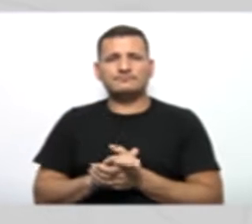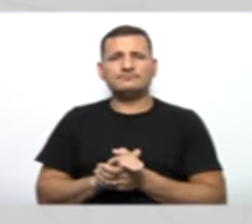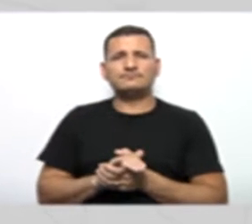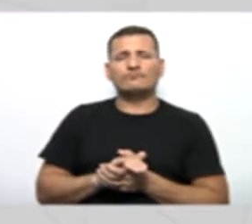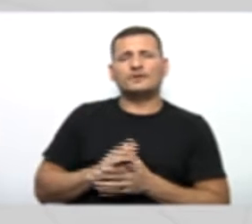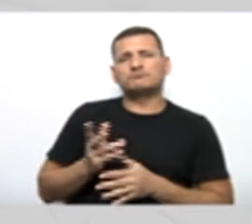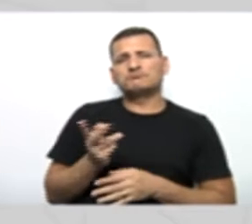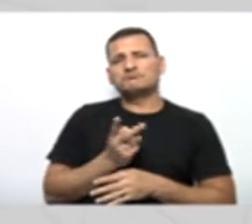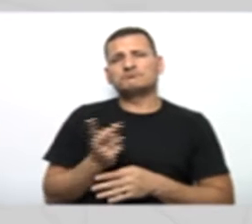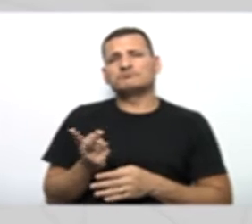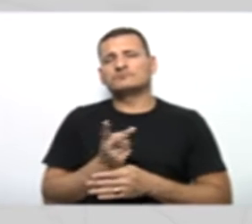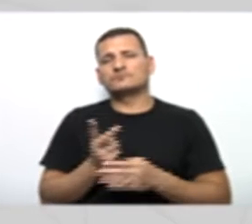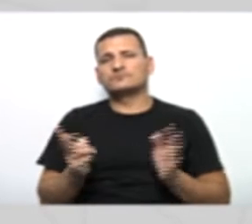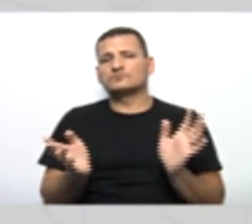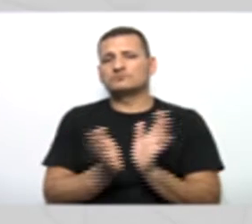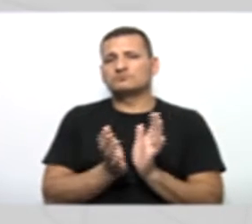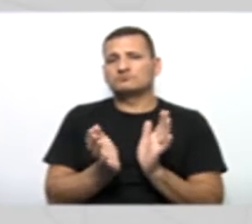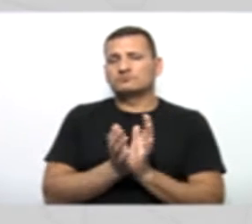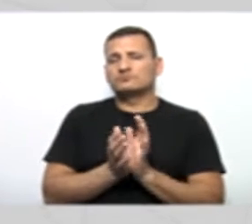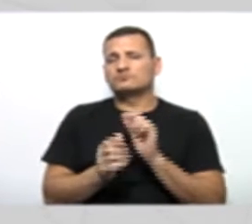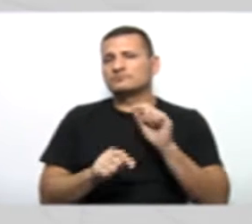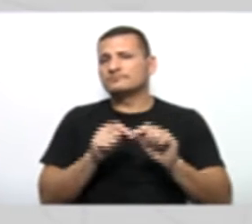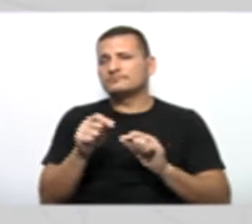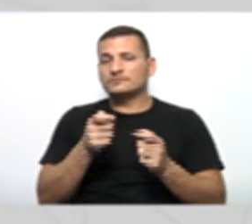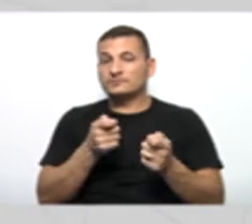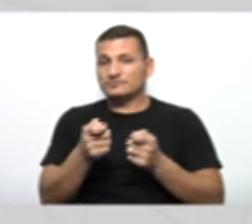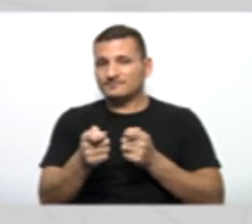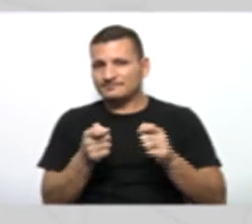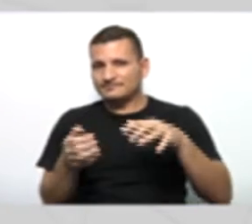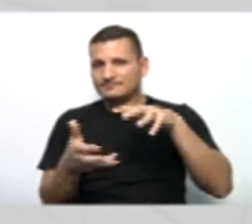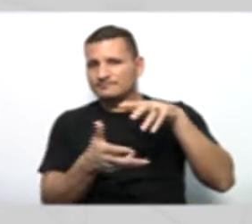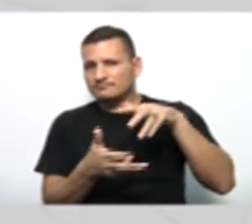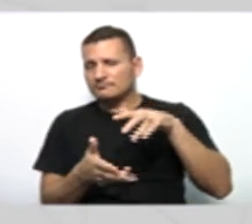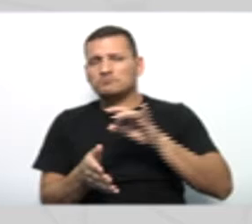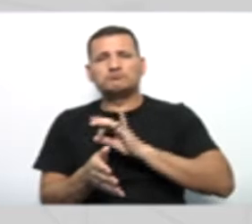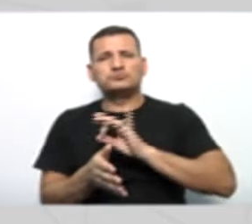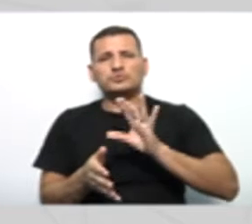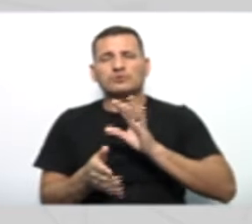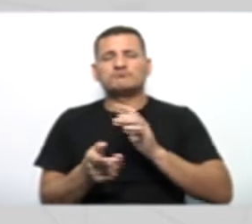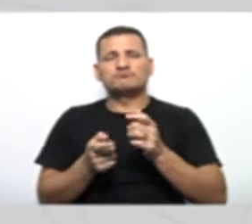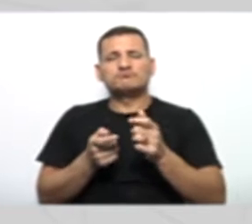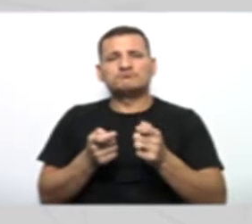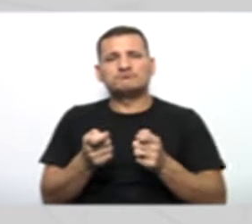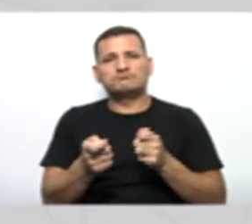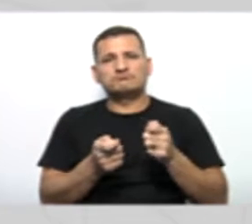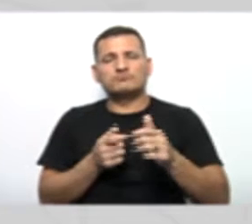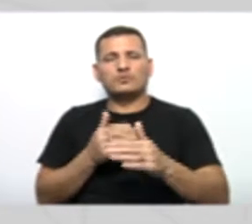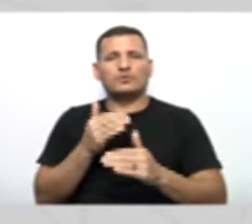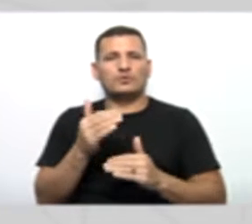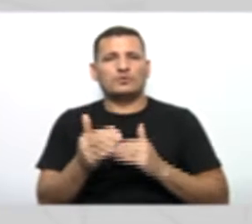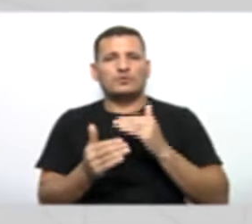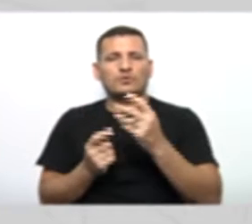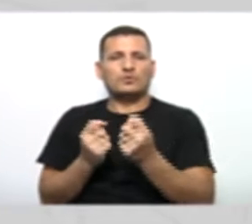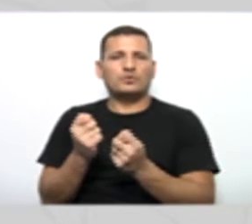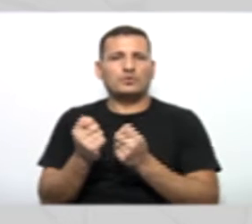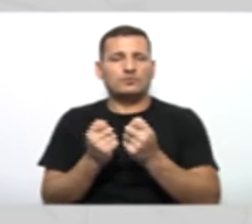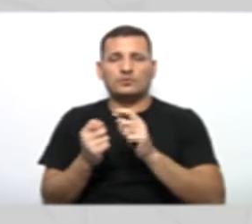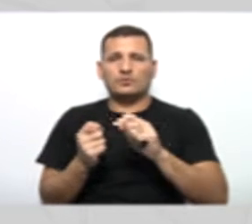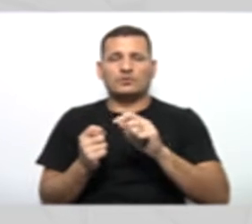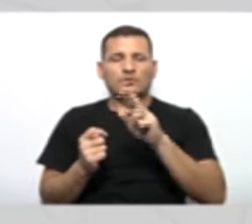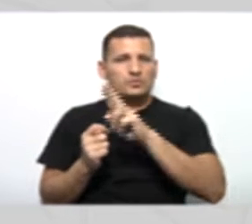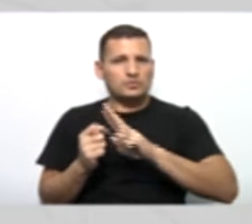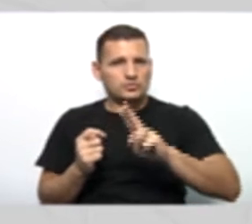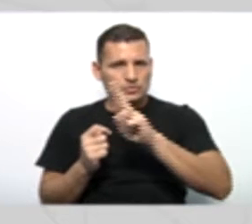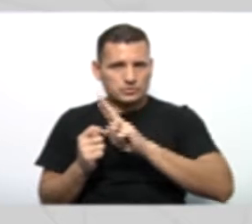conceituam desenvolvimento sustentável apenas como um desenvolvimento econômico através do uso racional dos